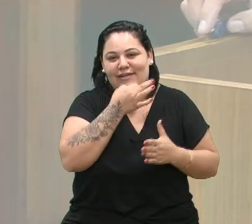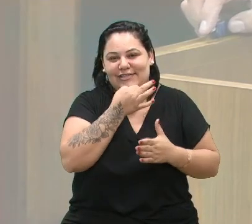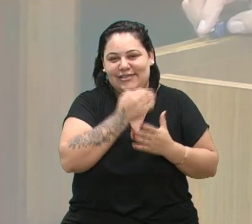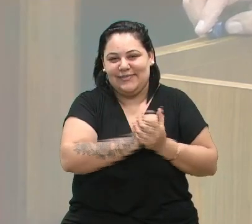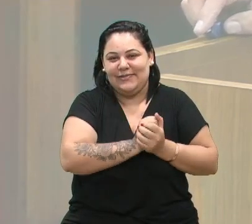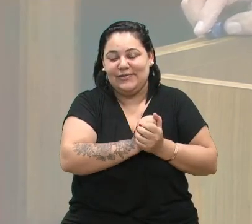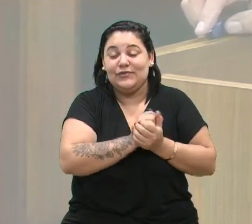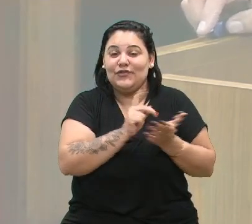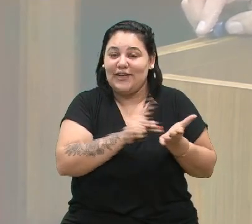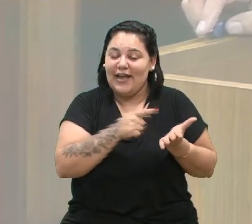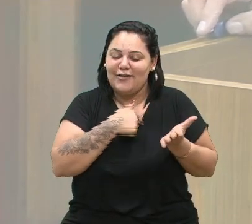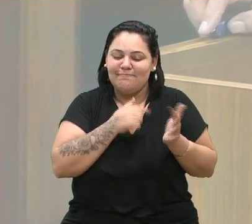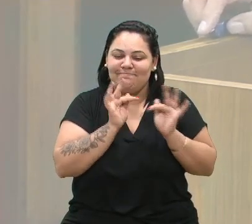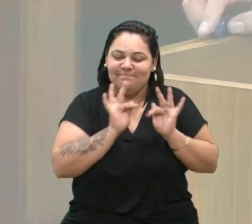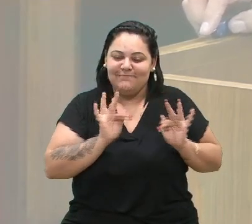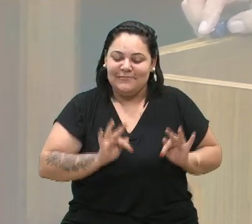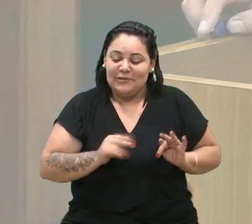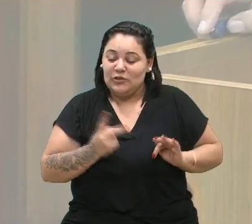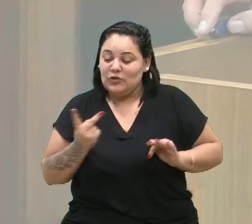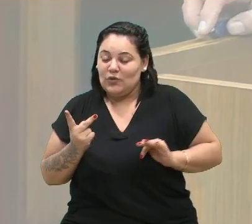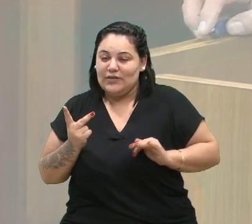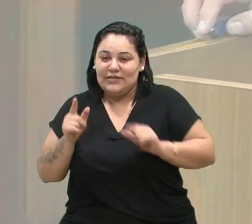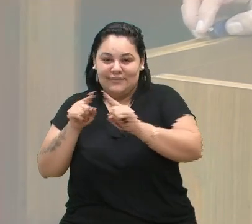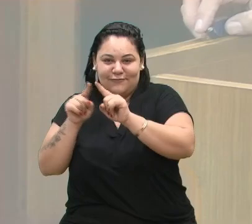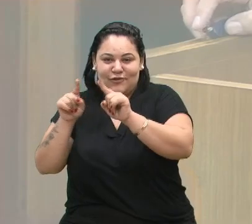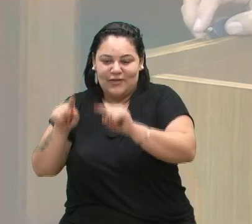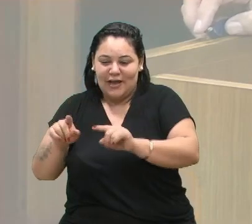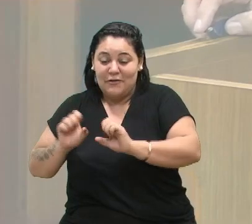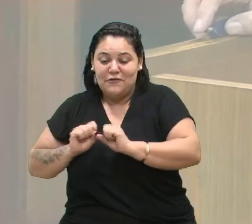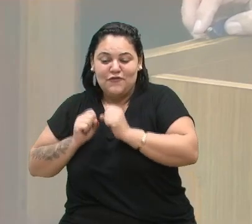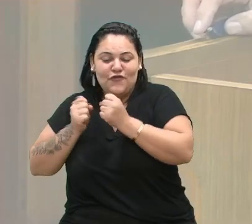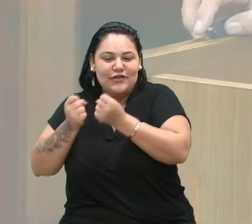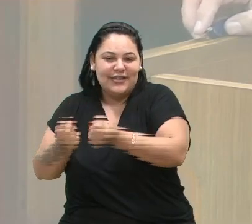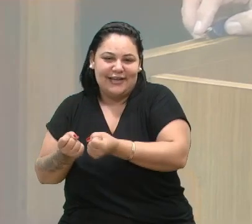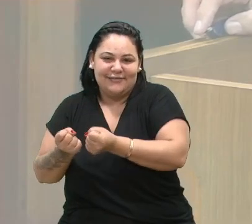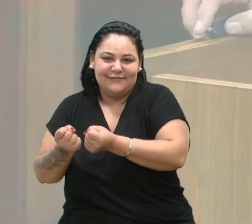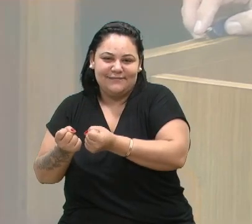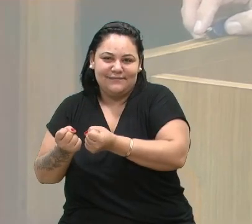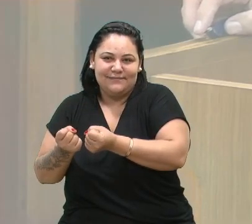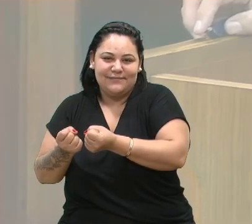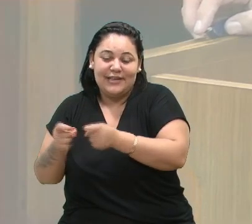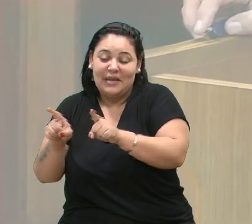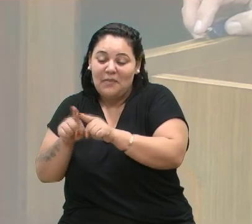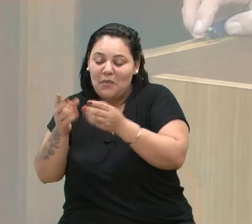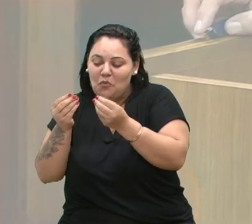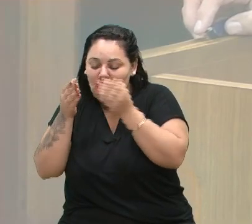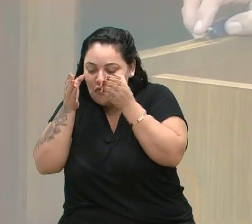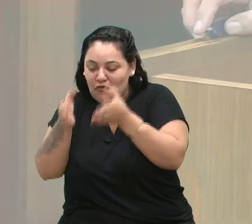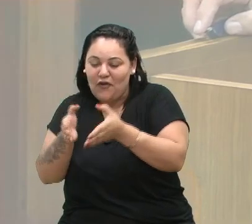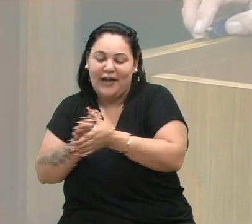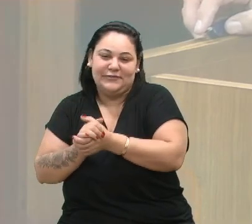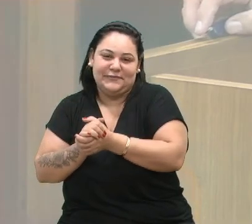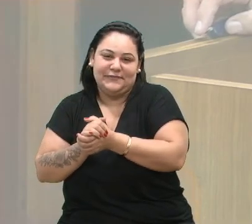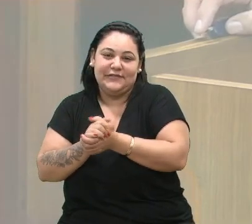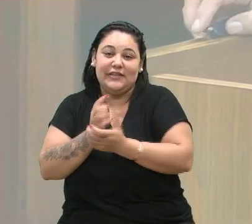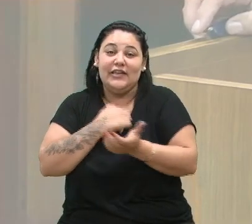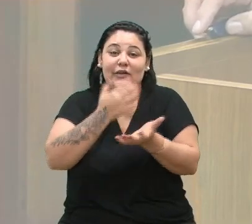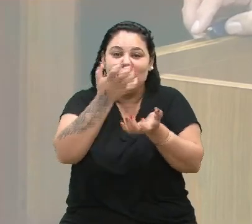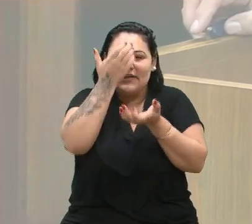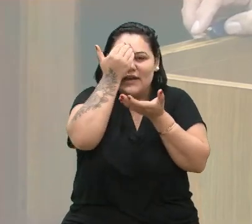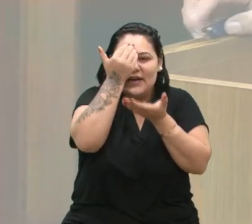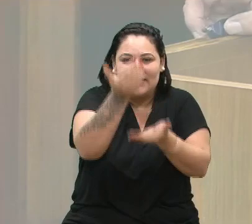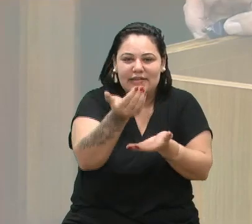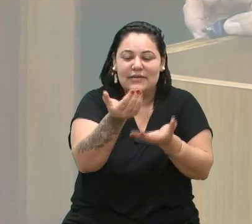feliz, 2 pessoas dedicadas, né, e atenciosas. Eu gostaria de agradecer muito até a atenção dada pelo